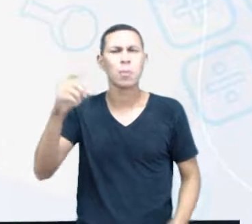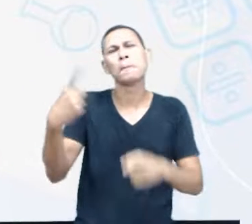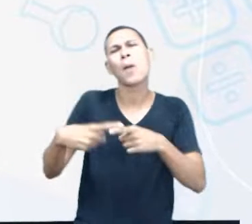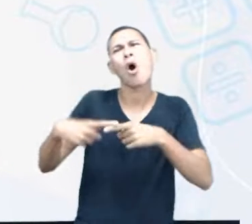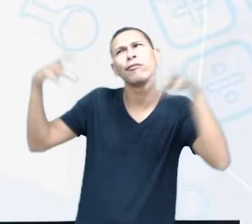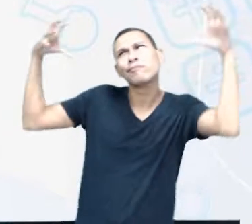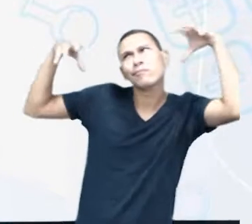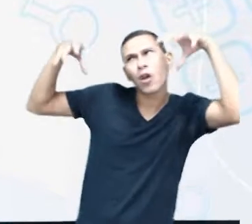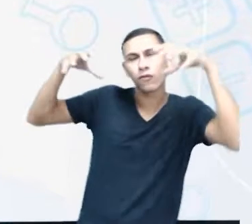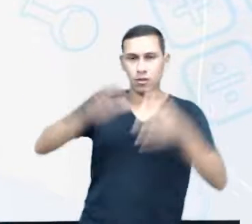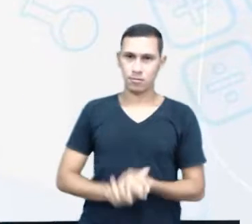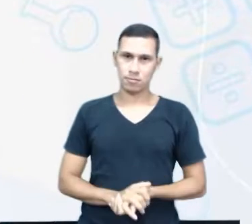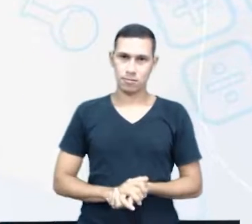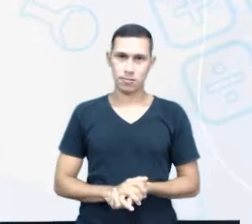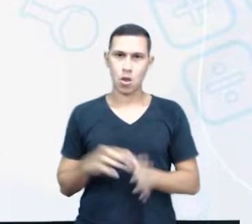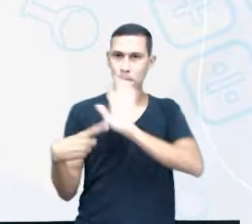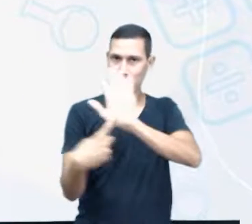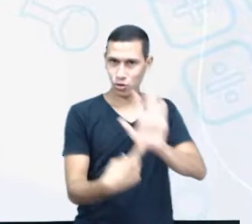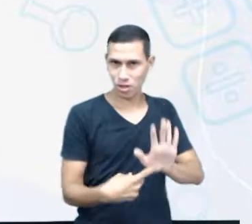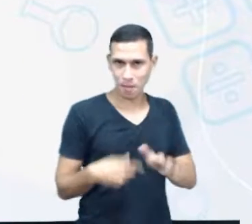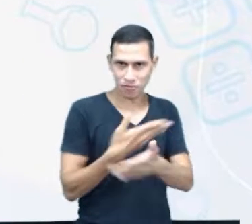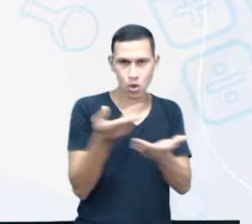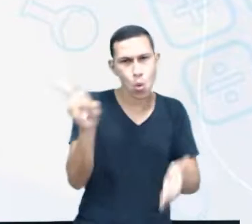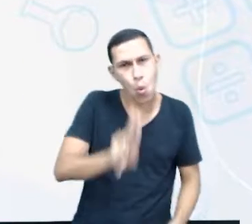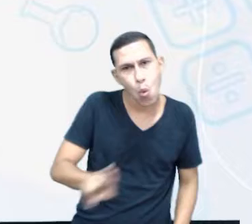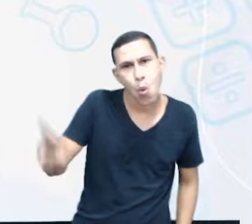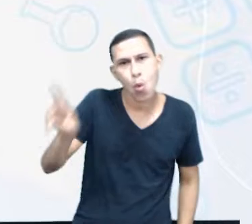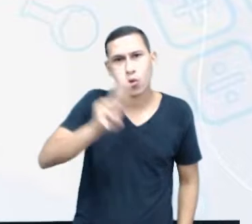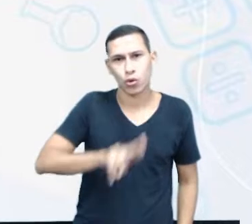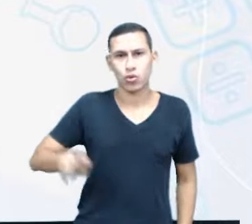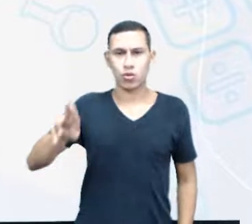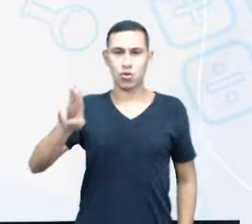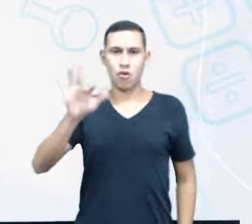com vocês o uso de uma figura de linguagem chamada